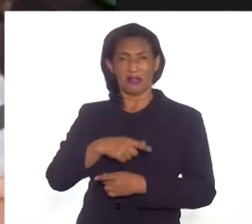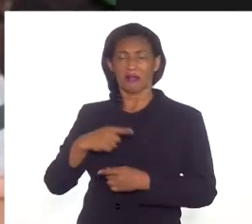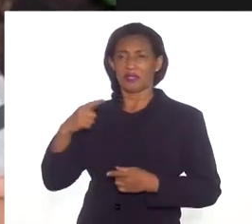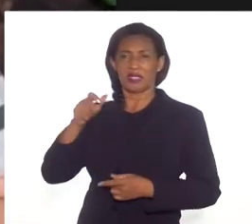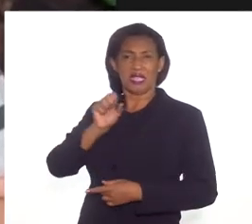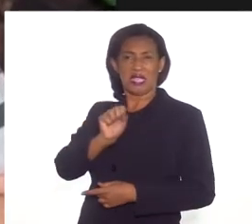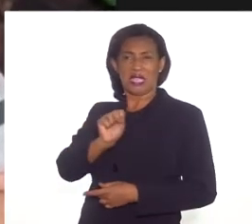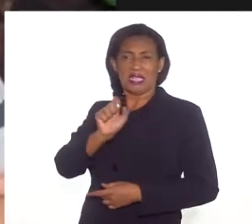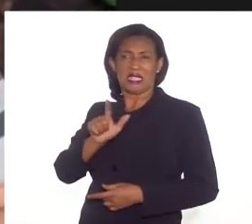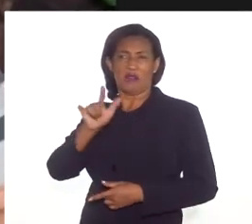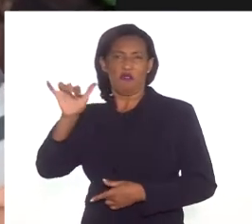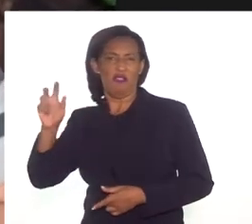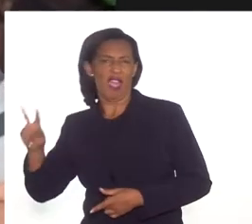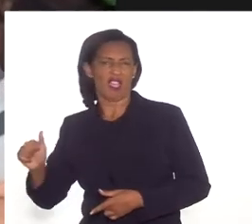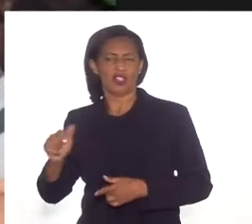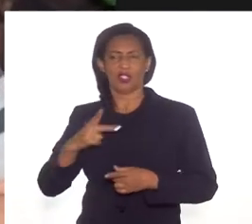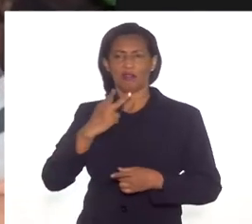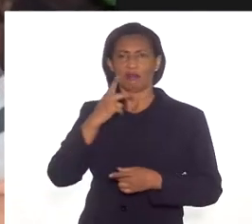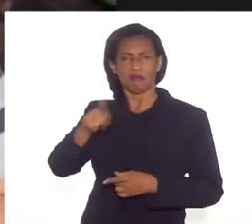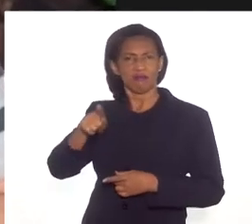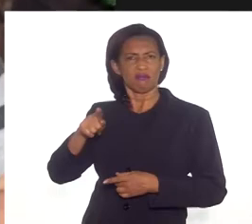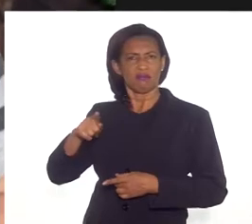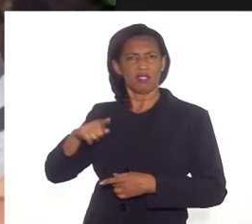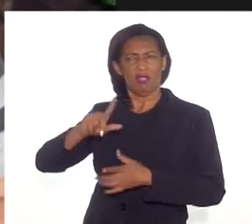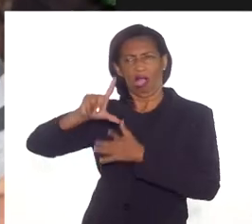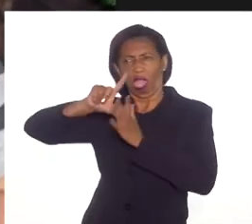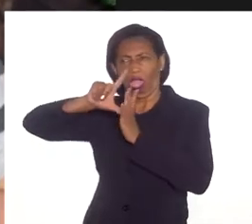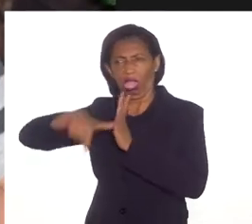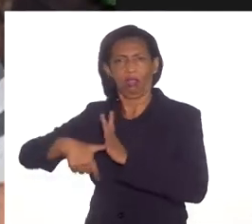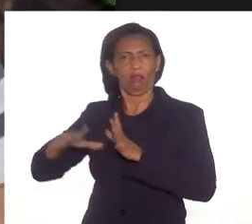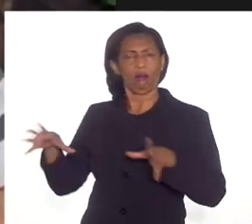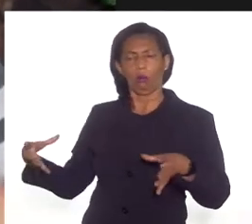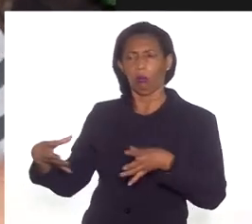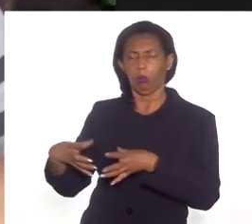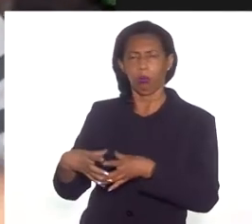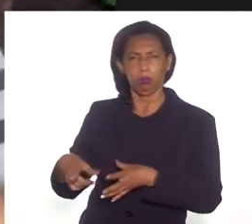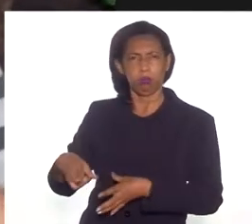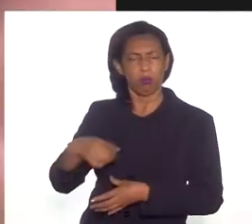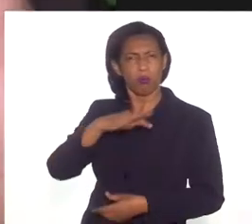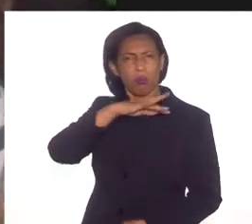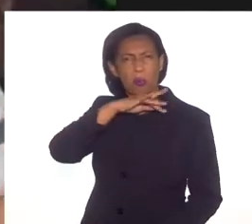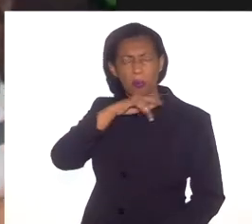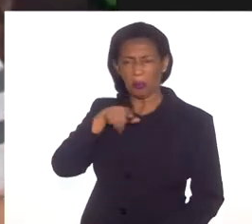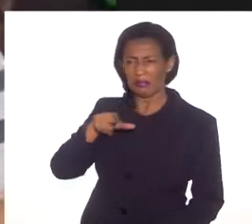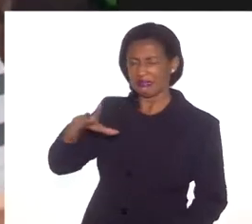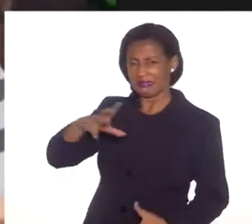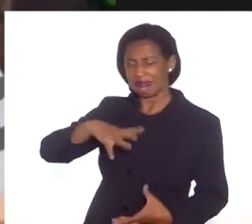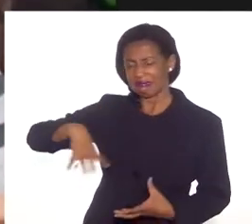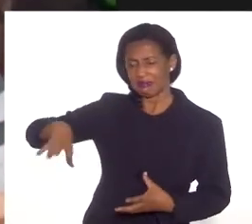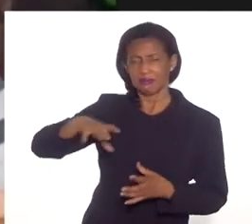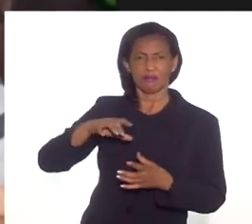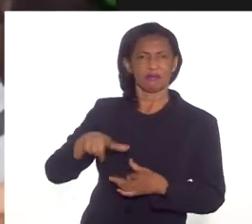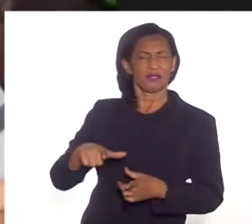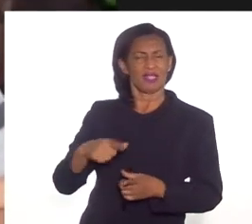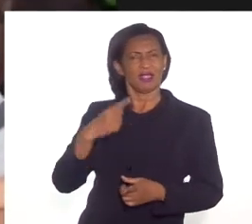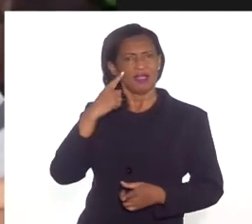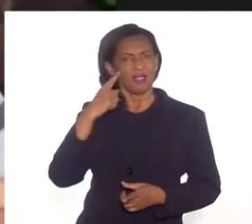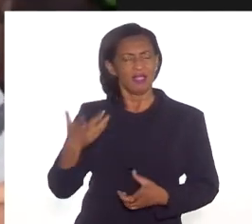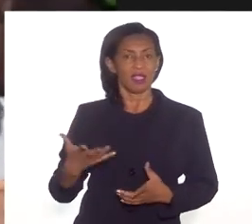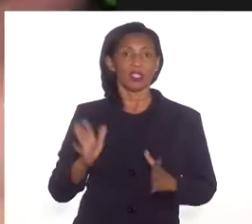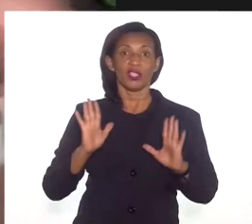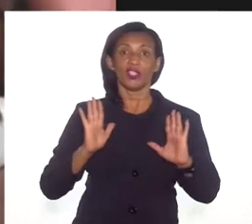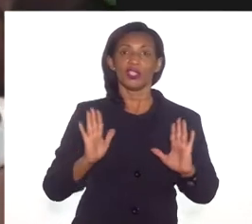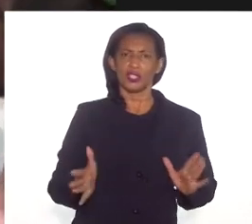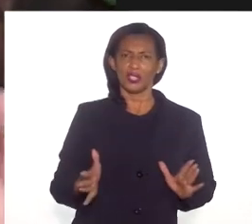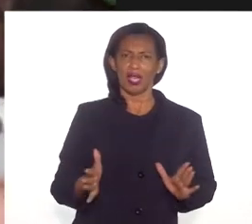era considerado atrasado, era considerado parte de um povo que era ruim, era visto de uma maneira muito muito